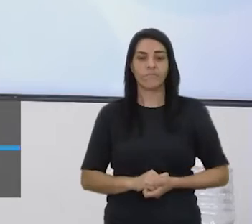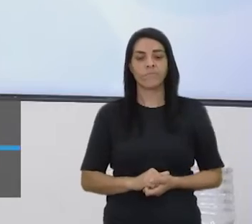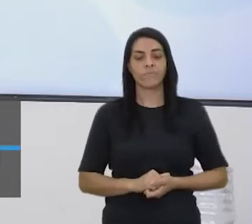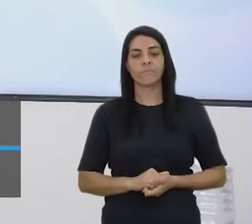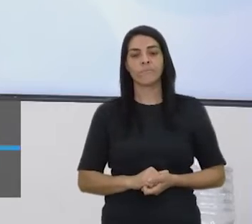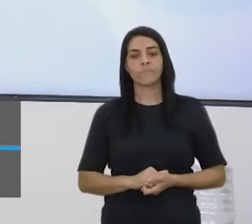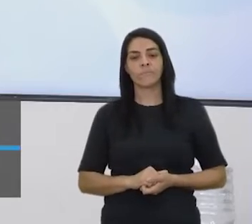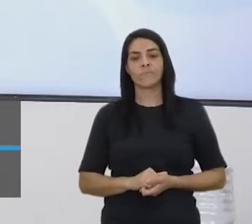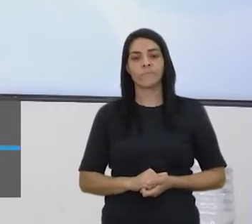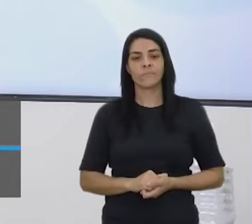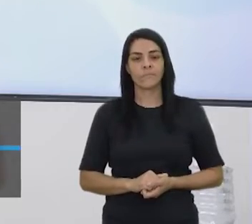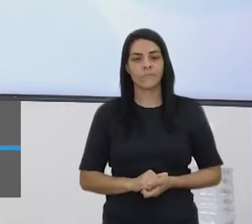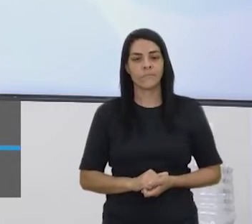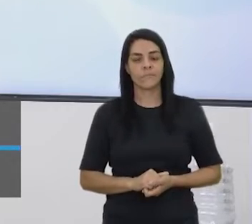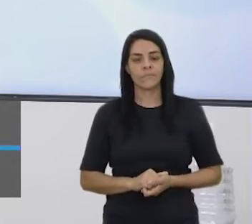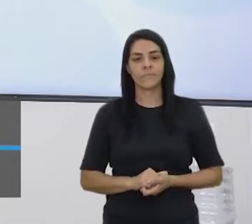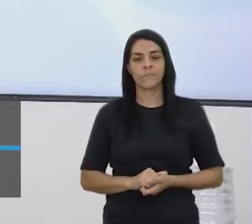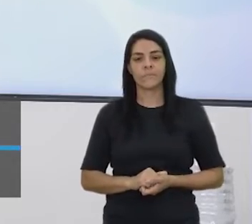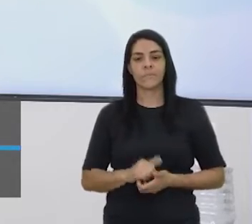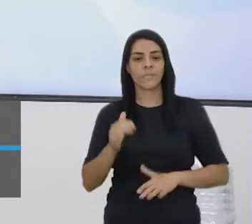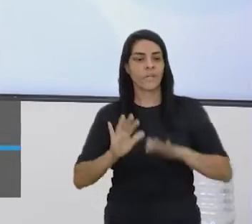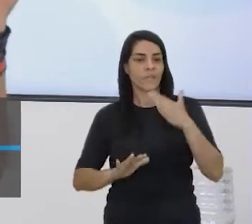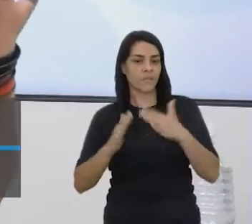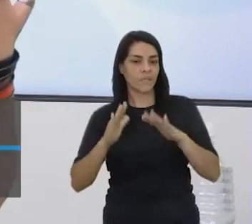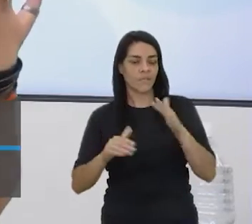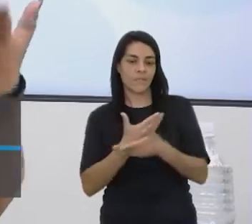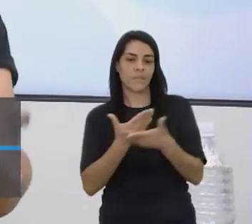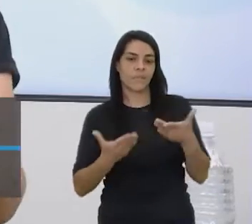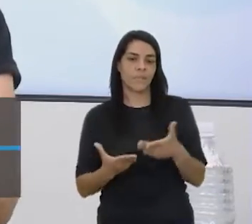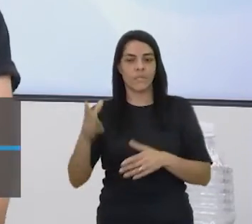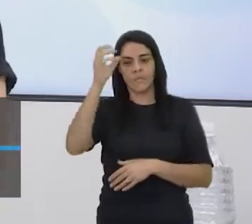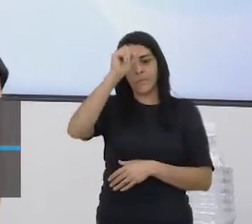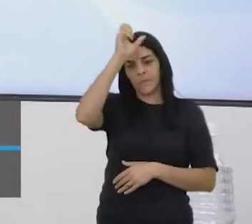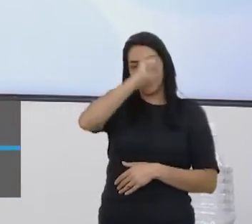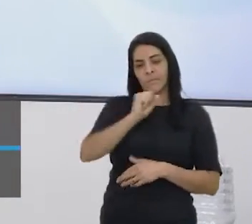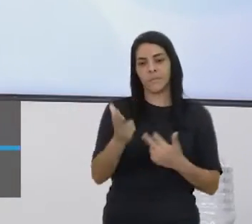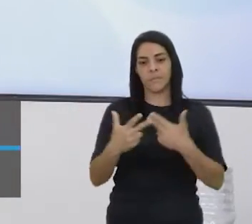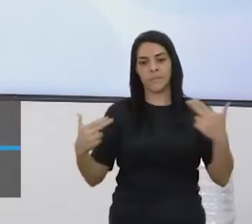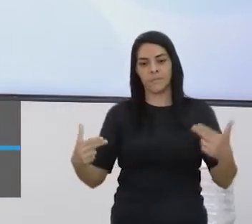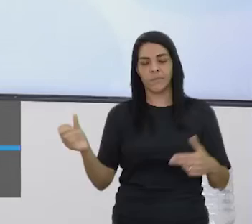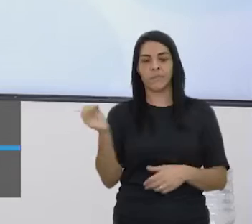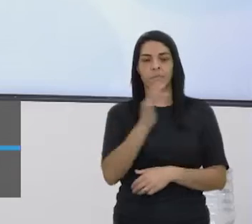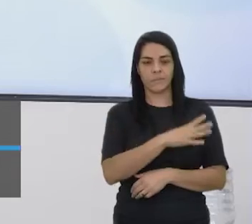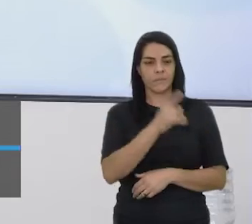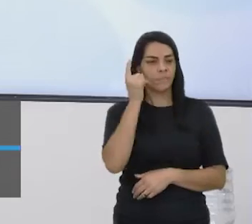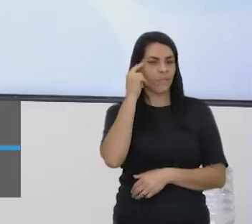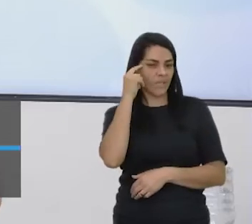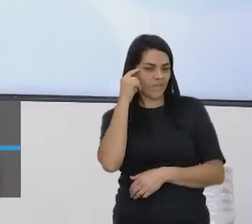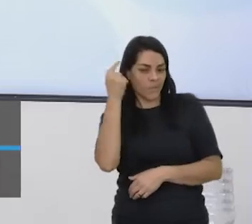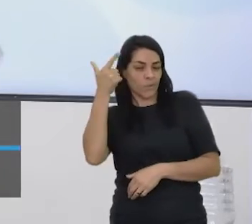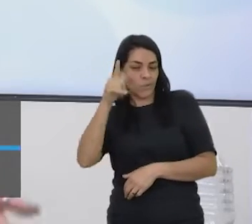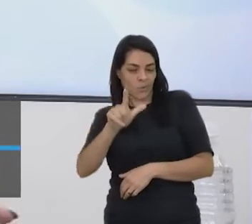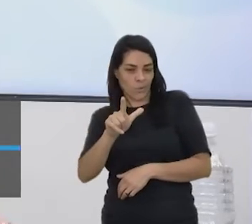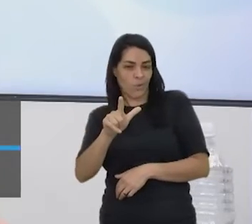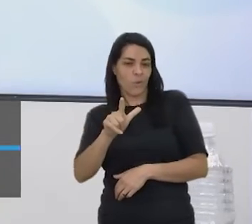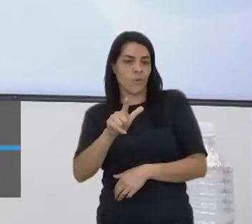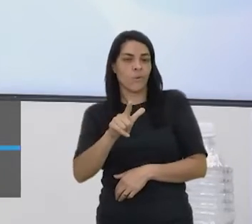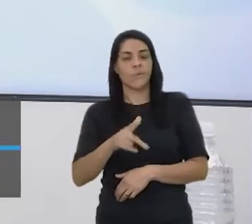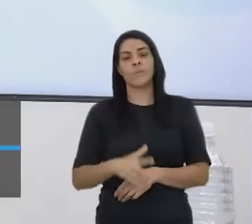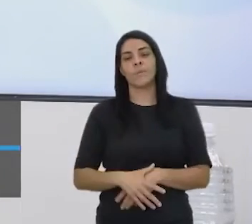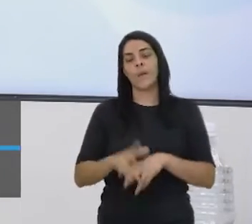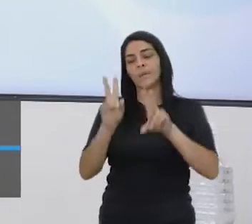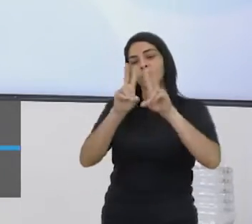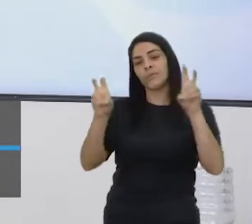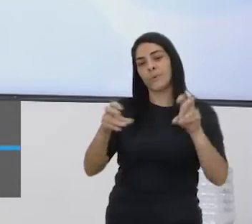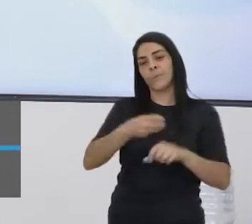e a gente acaba muitas vezes aprendendo coisas novas repensando coisas é sobre as nossas sobre a nossa